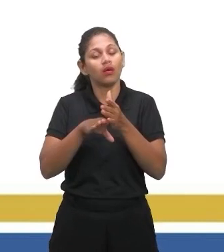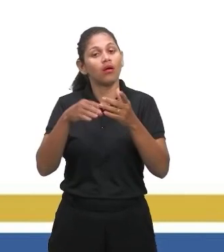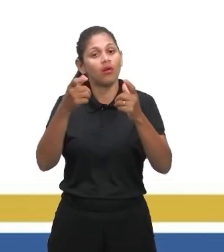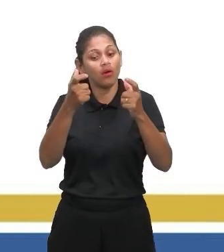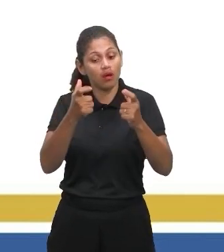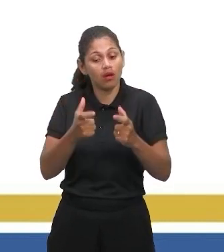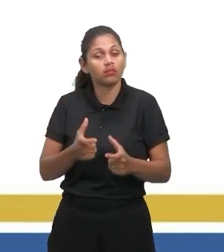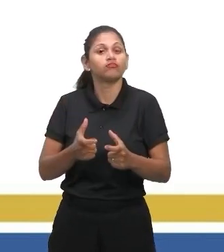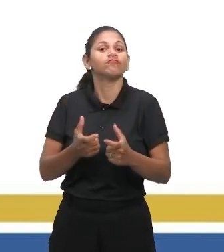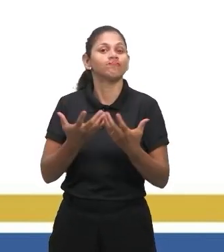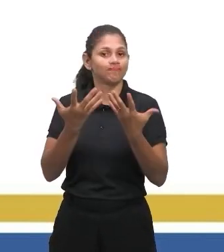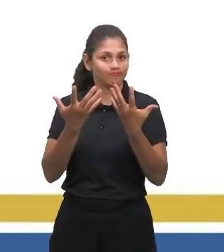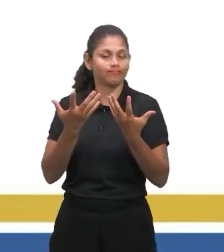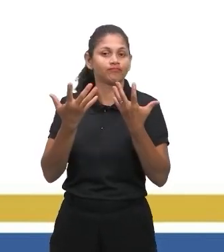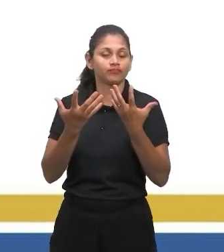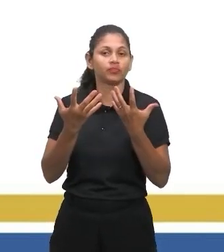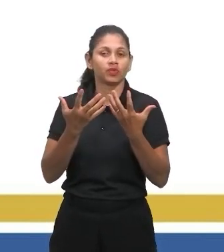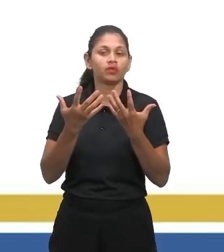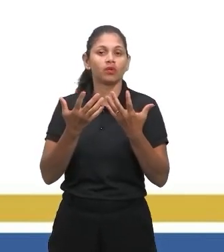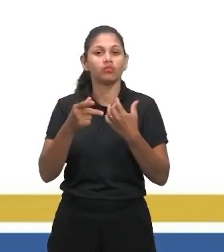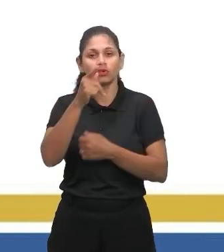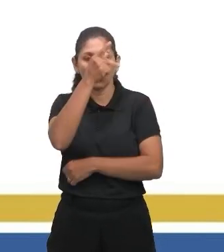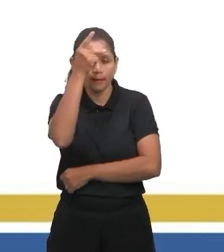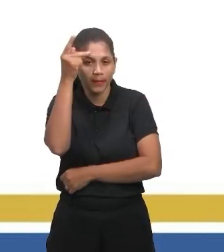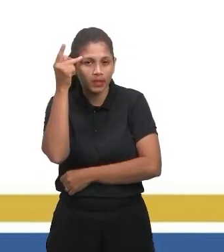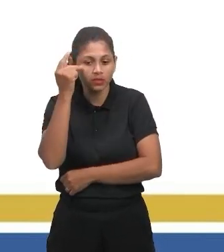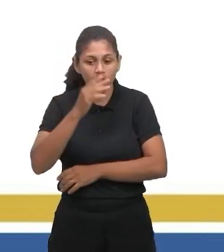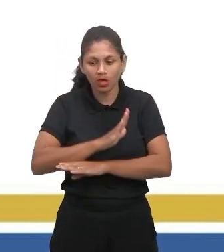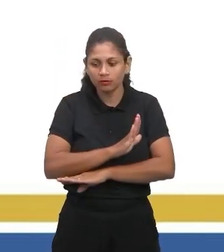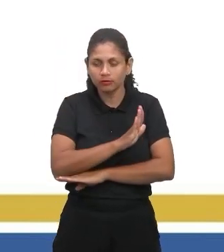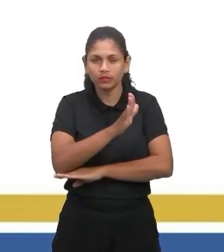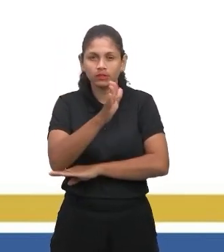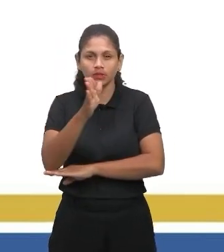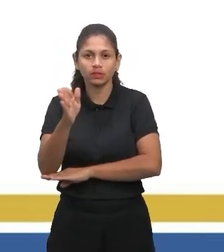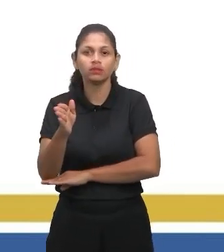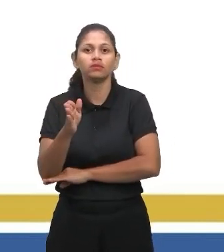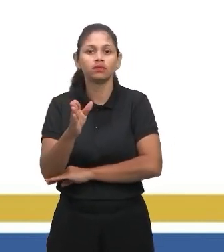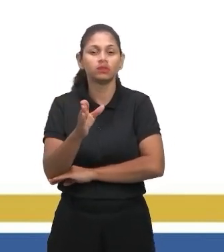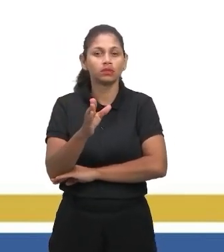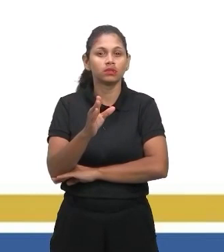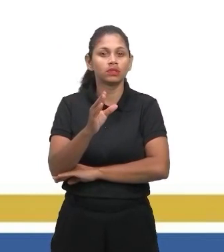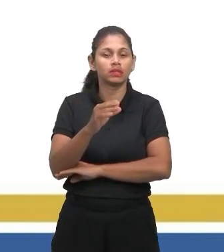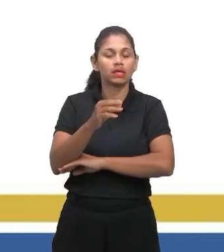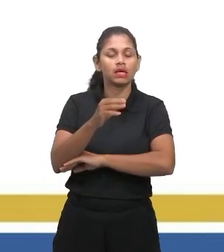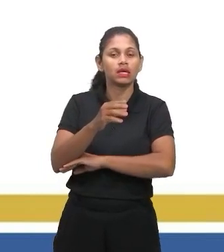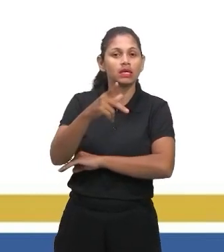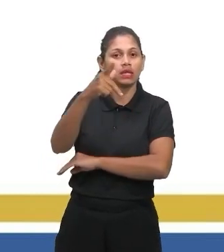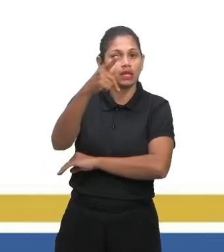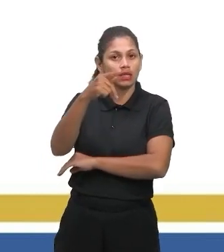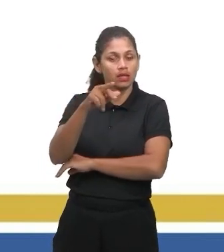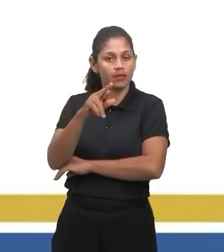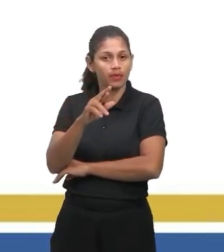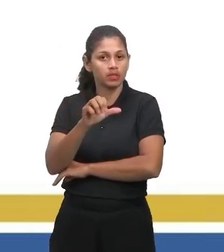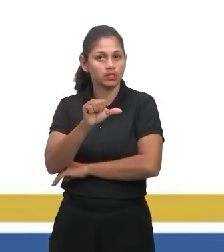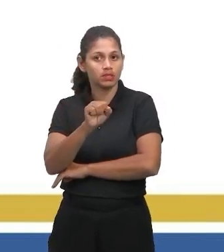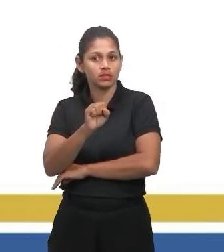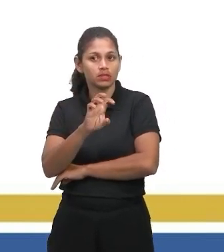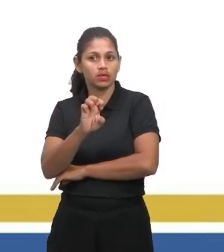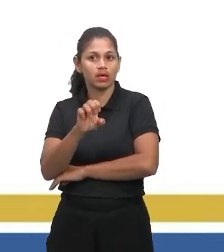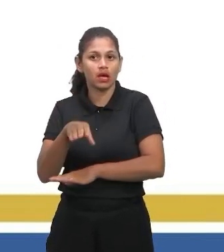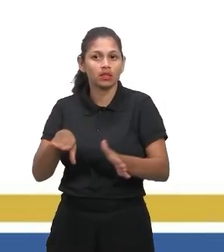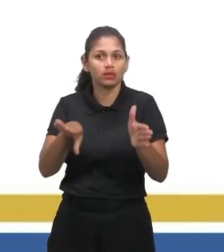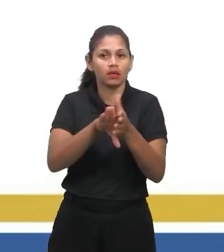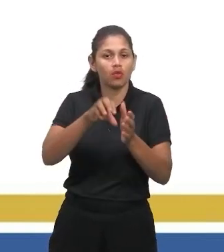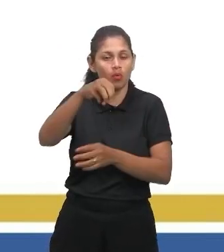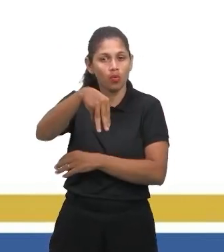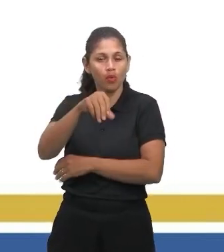exemplo, um turista em São Paulo que pretende ir da Praça da Sé ao MASP, distante um do outro aí de cerca